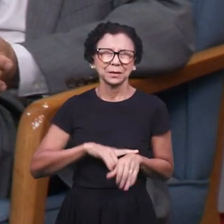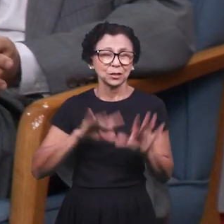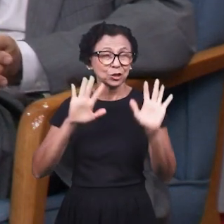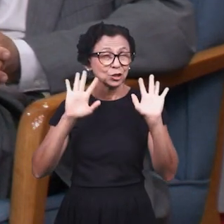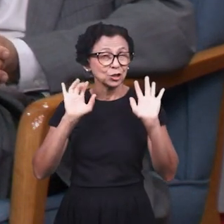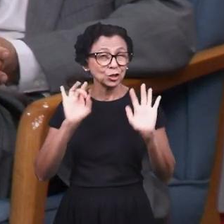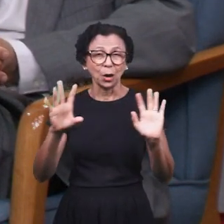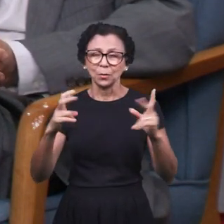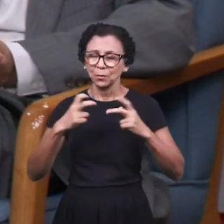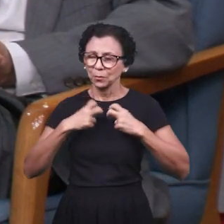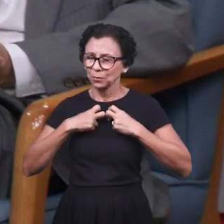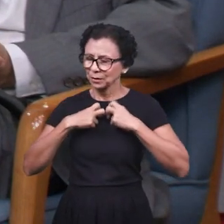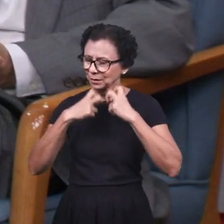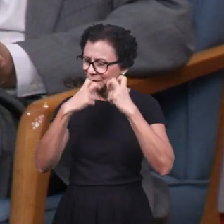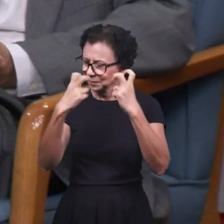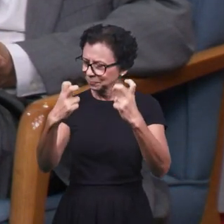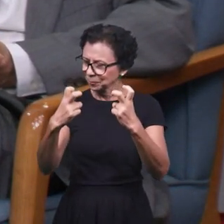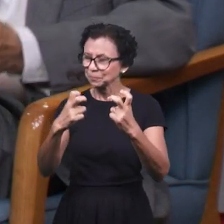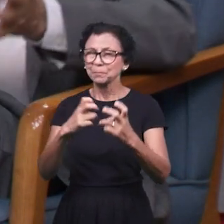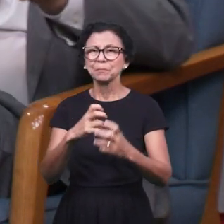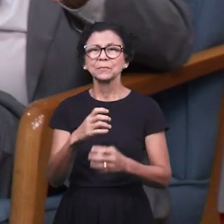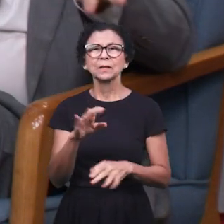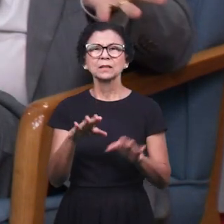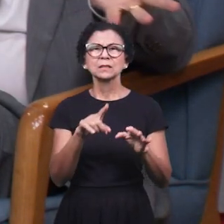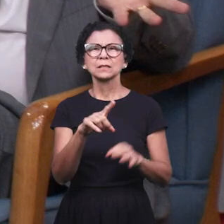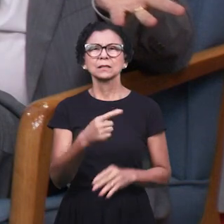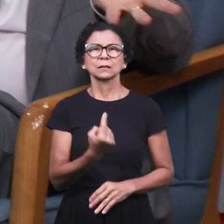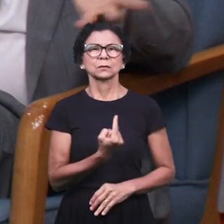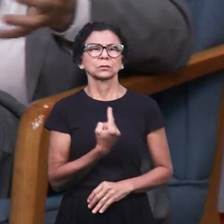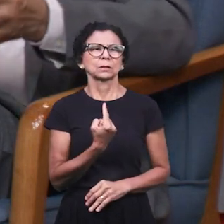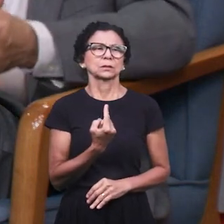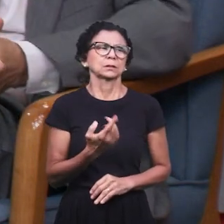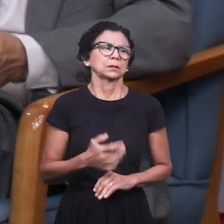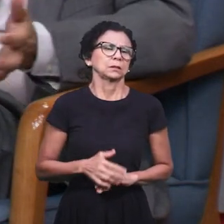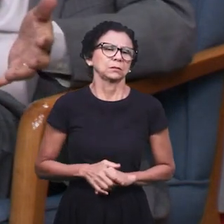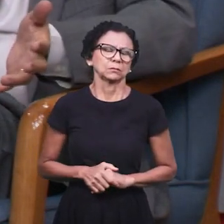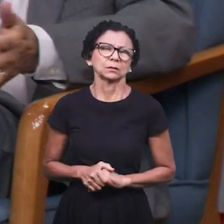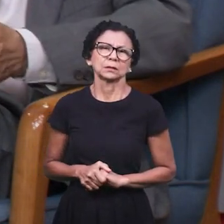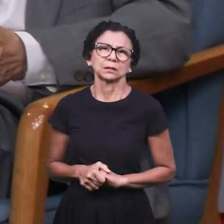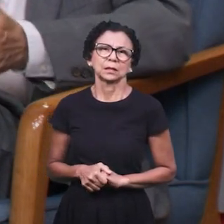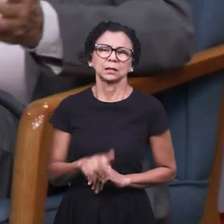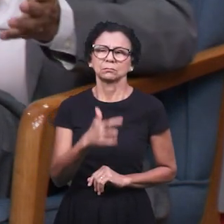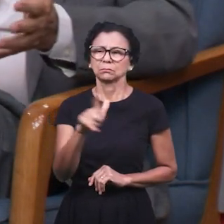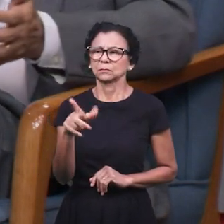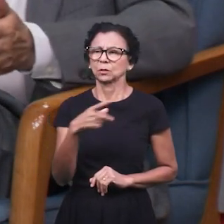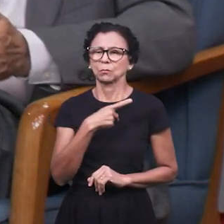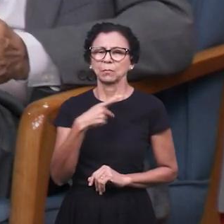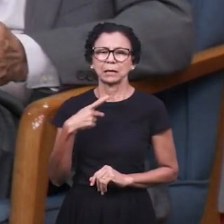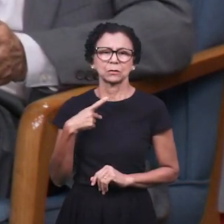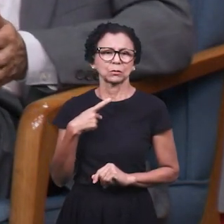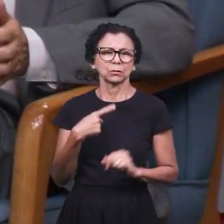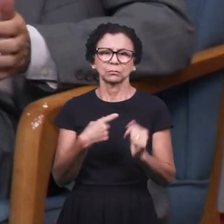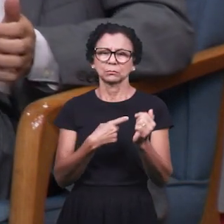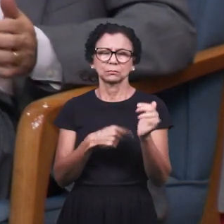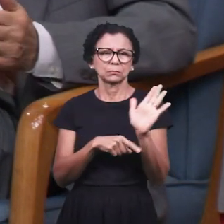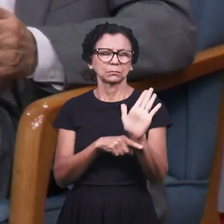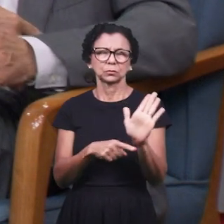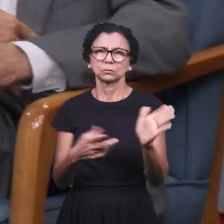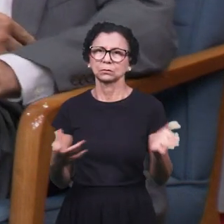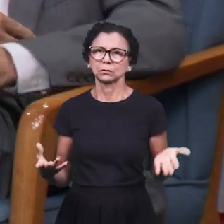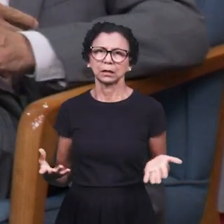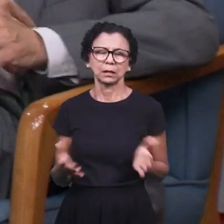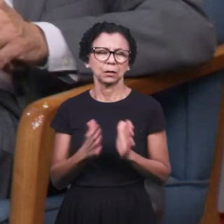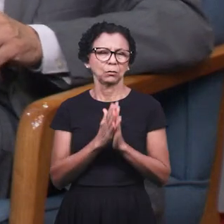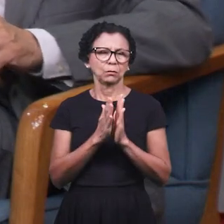onde você só tem um clamor para fazer. E às vezes você está sozinho, não tem um irmão, não tem um pastor para orar por você, para te